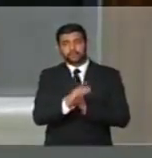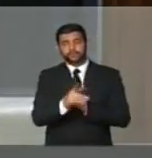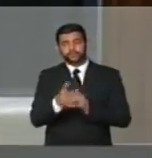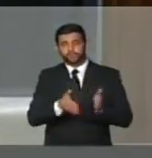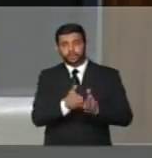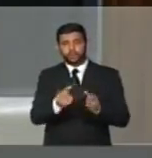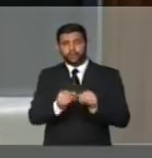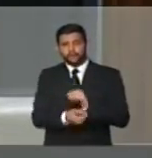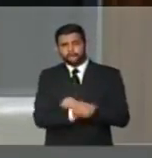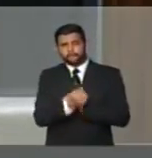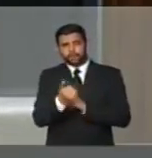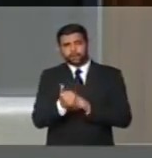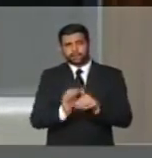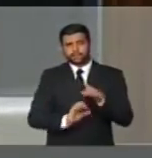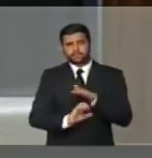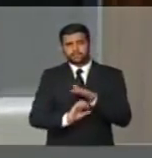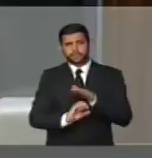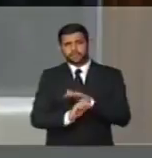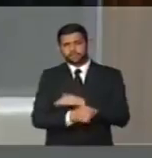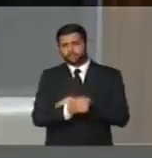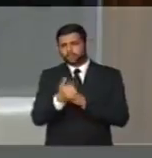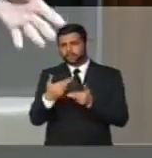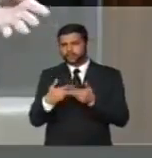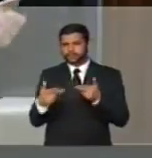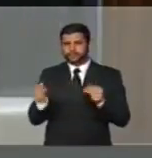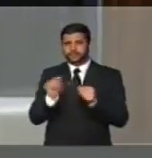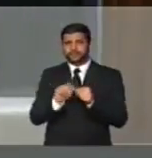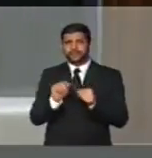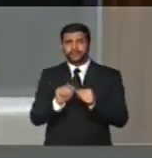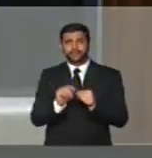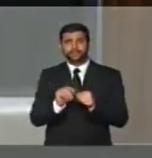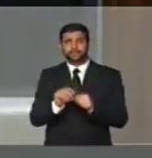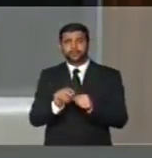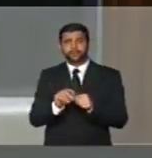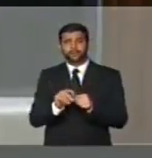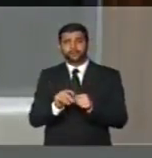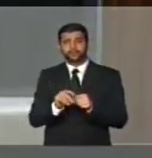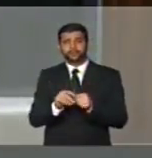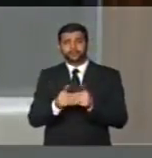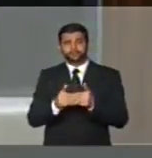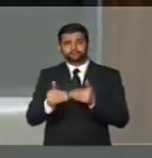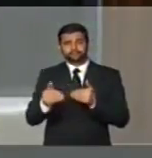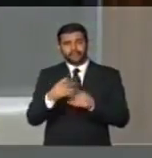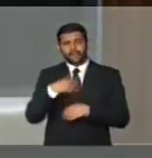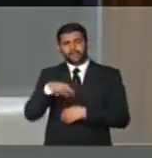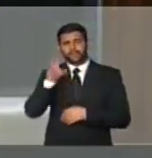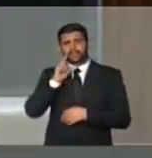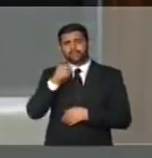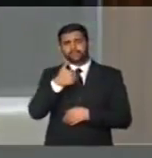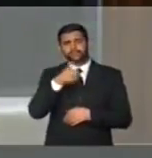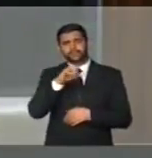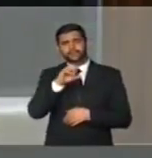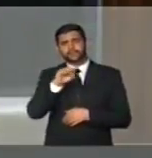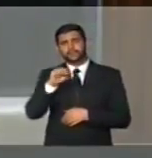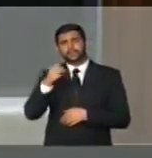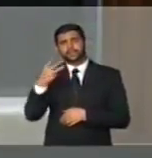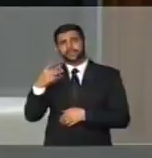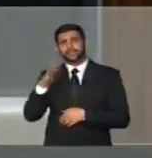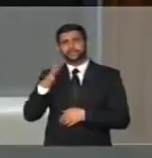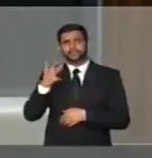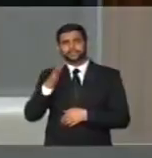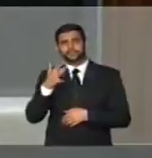poucas adutoras, poucas coisas foram feitas para mais distante. Eu me lembro que em